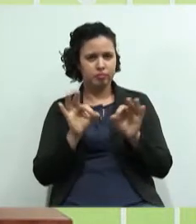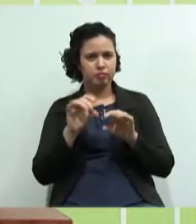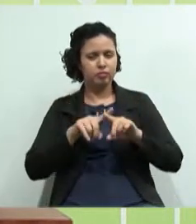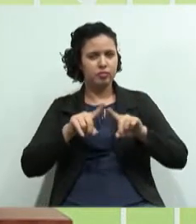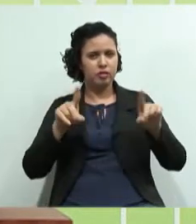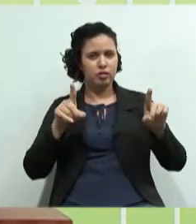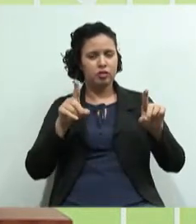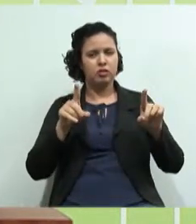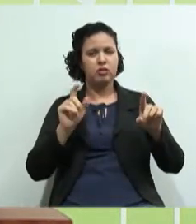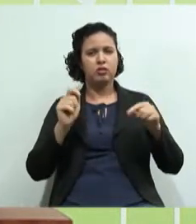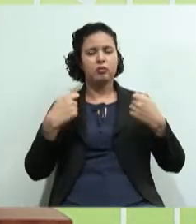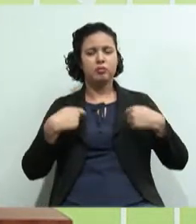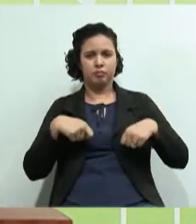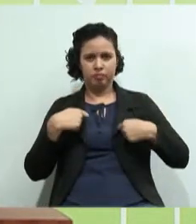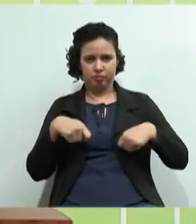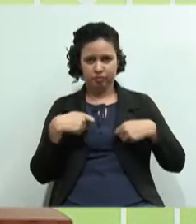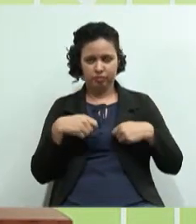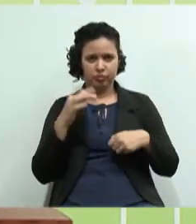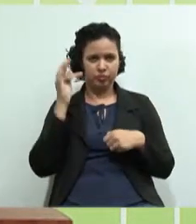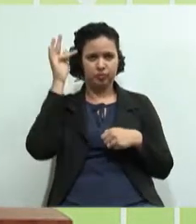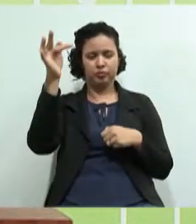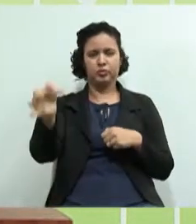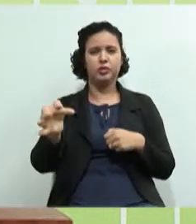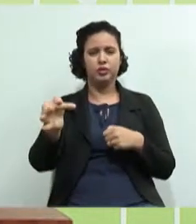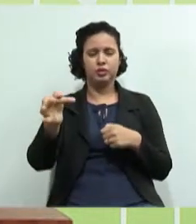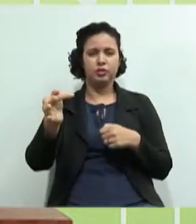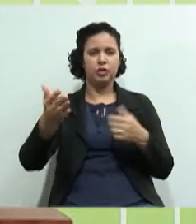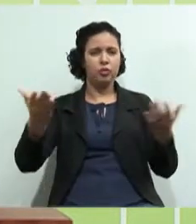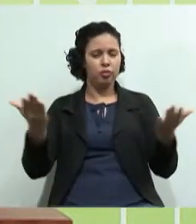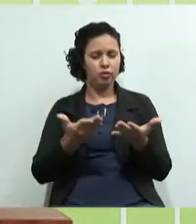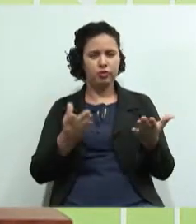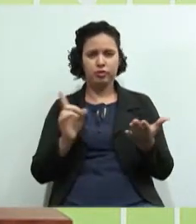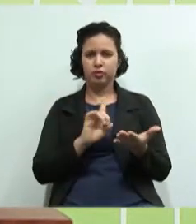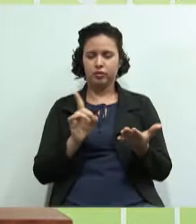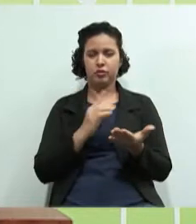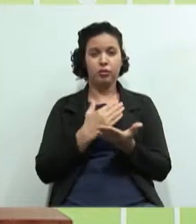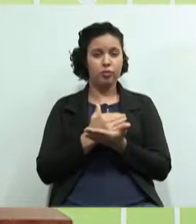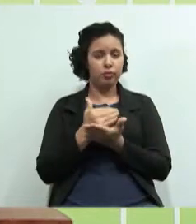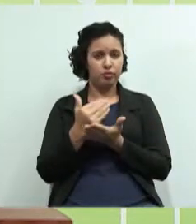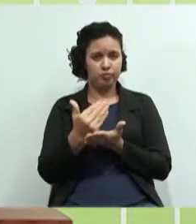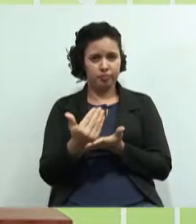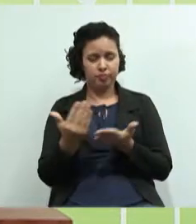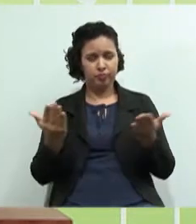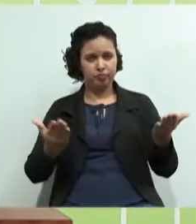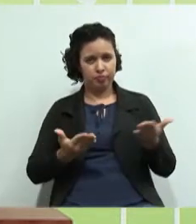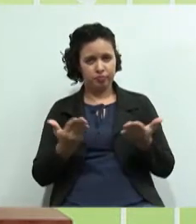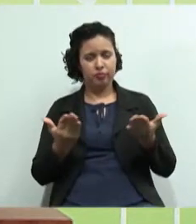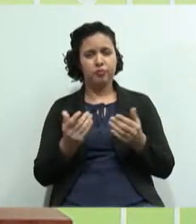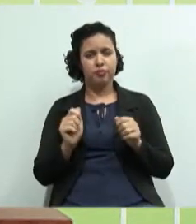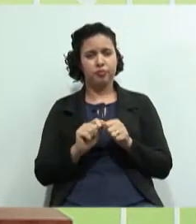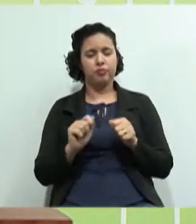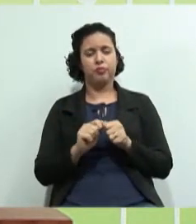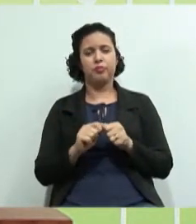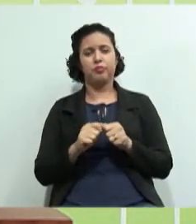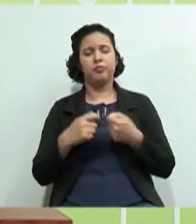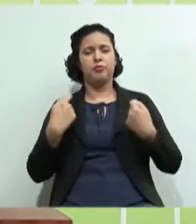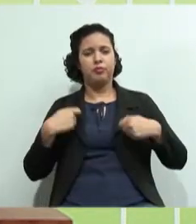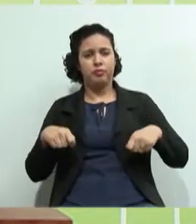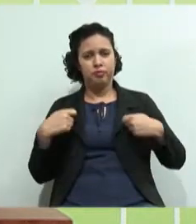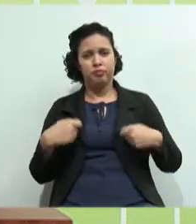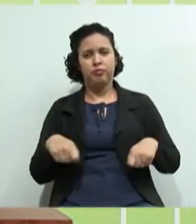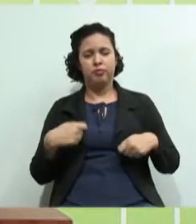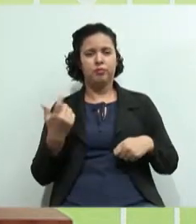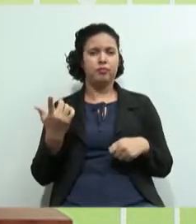precisa planejar para o futuro e não para hoje. Hoje começam as ações necessárias para